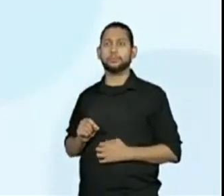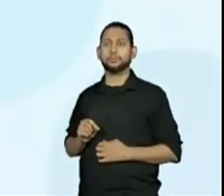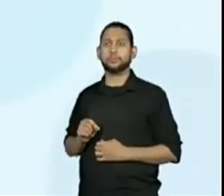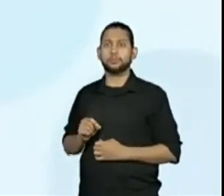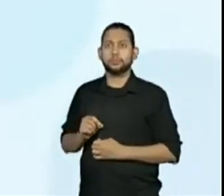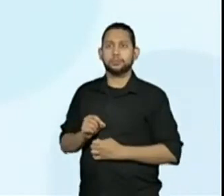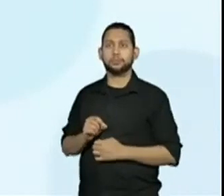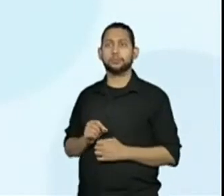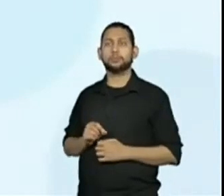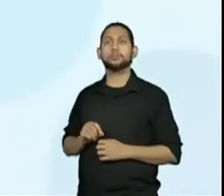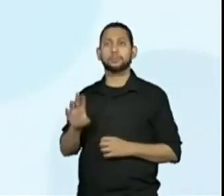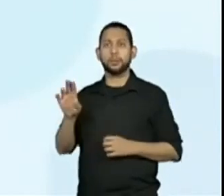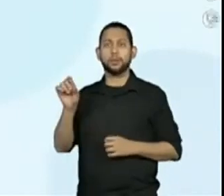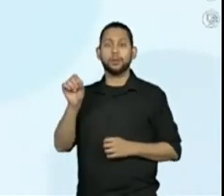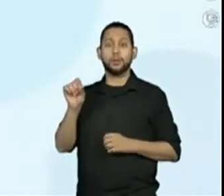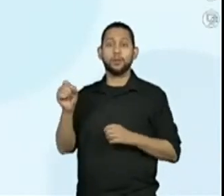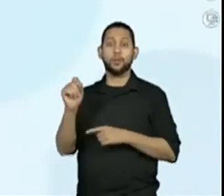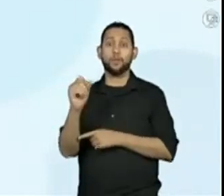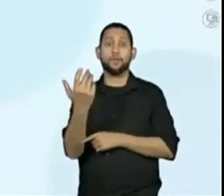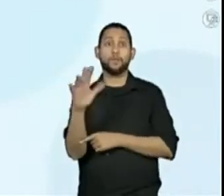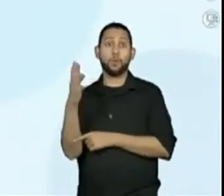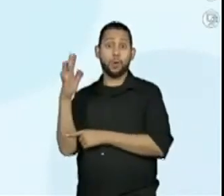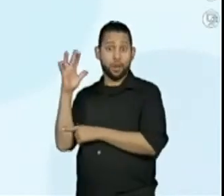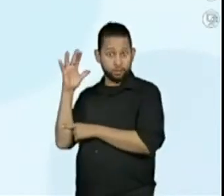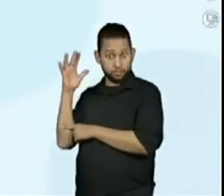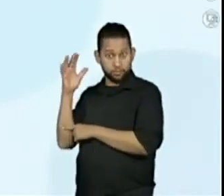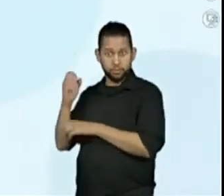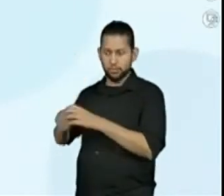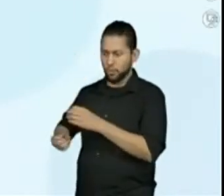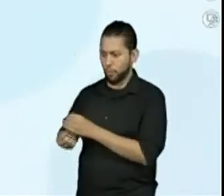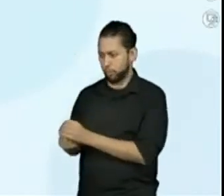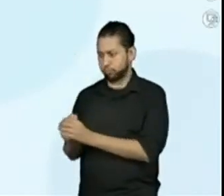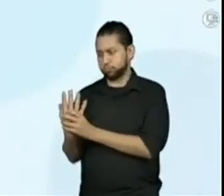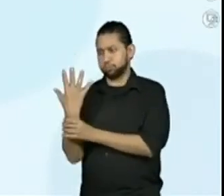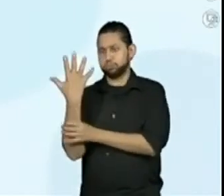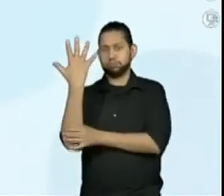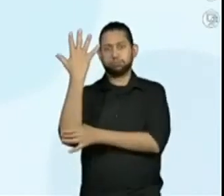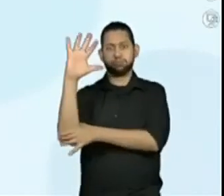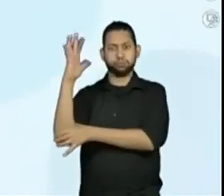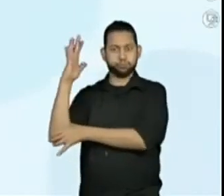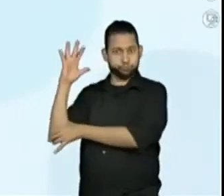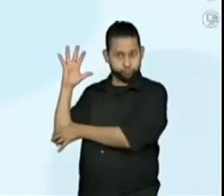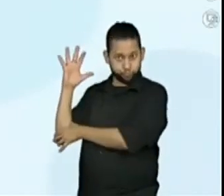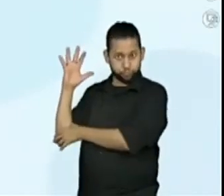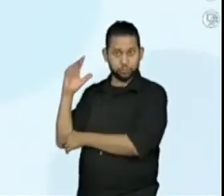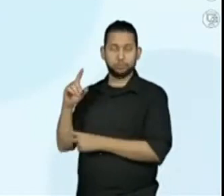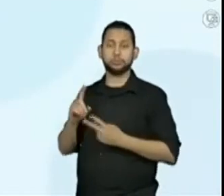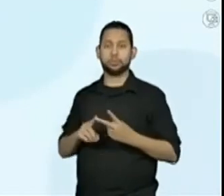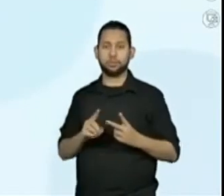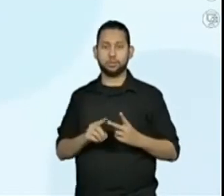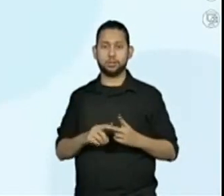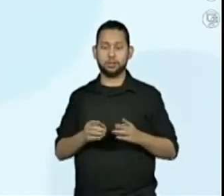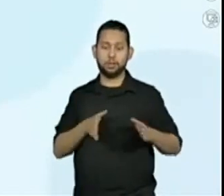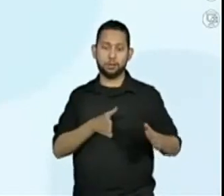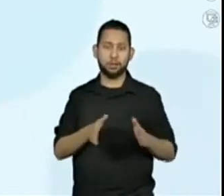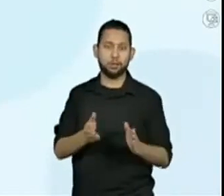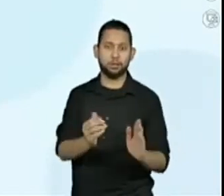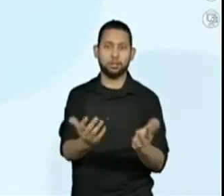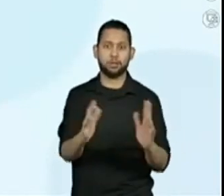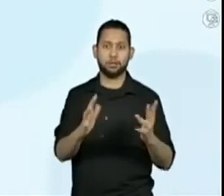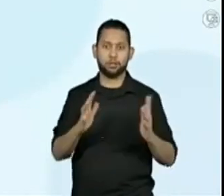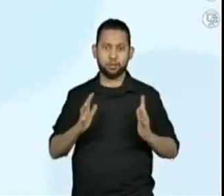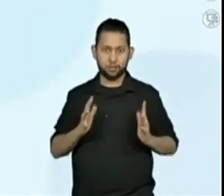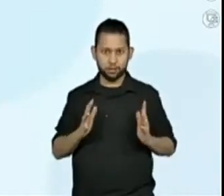Aqui, florestas nativas e matas ciliares. Estou destacando. Atenção para a